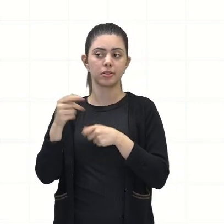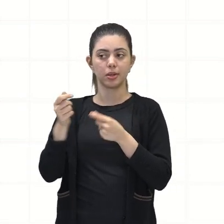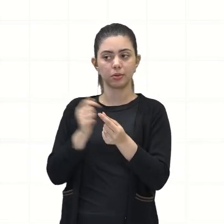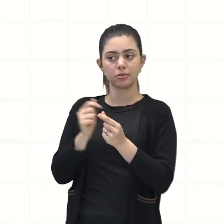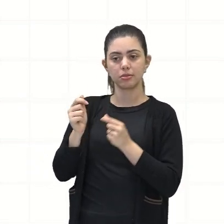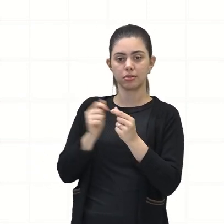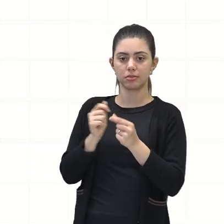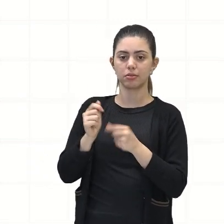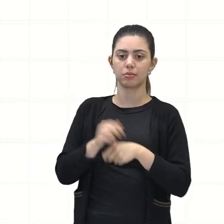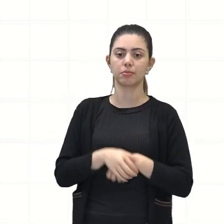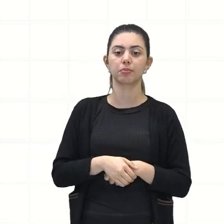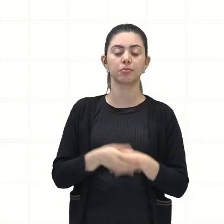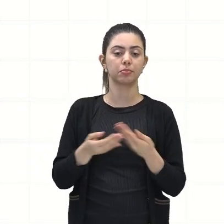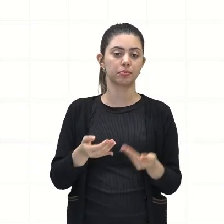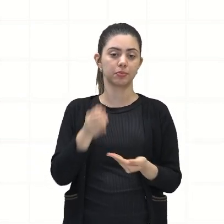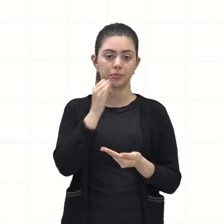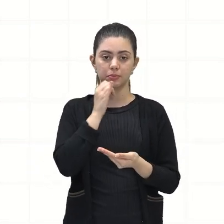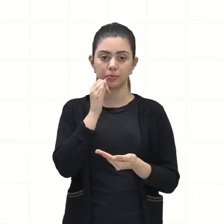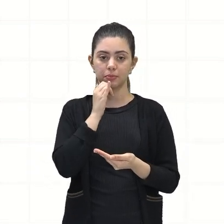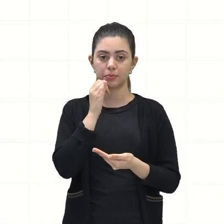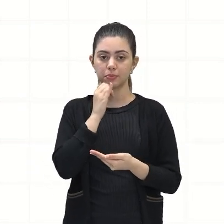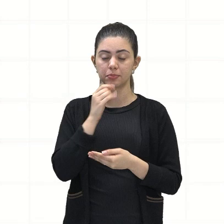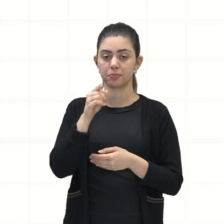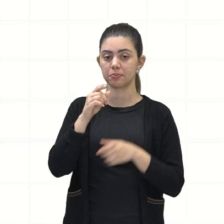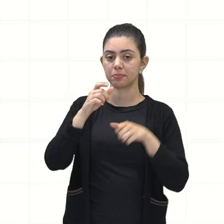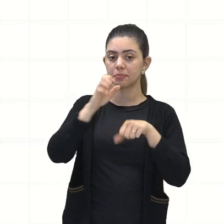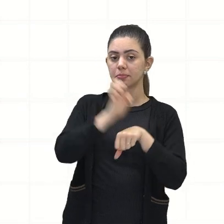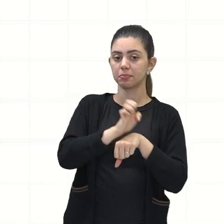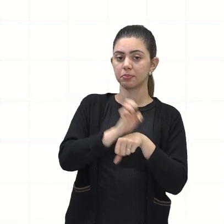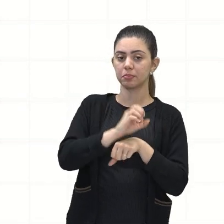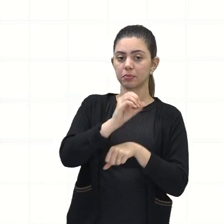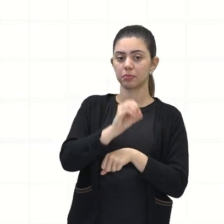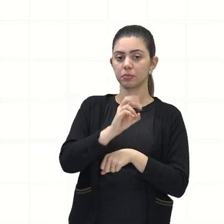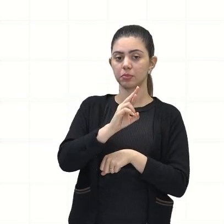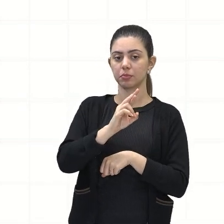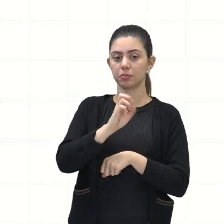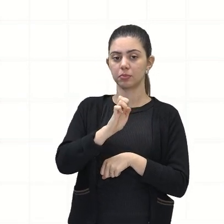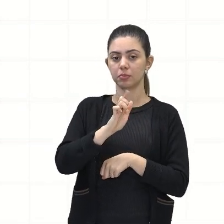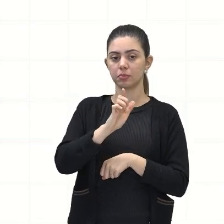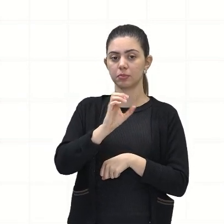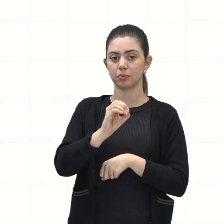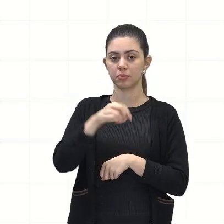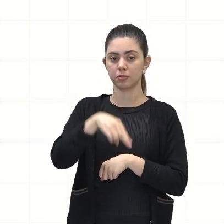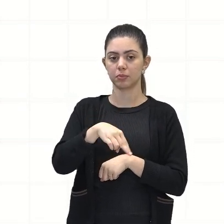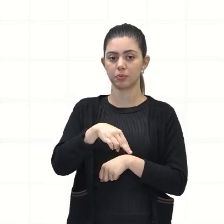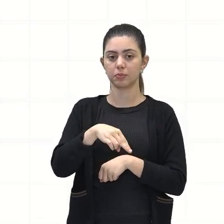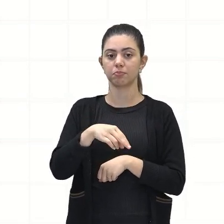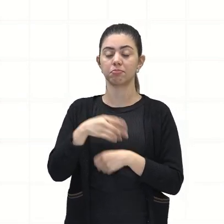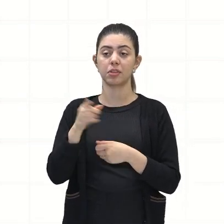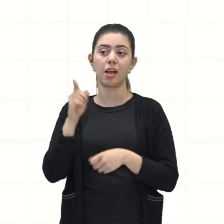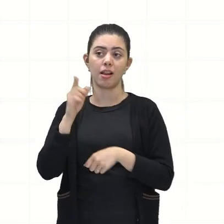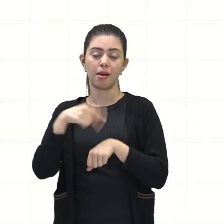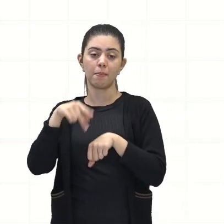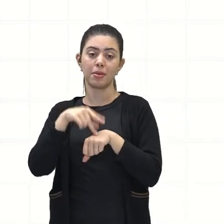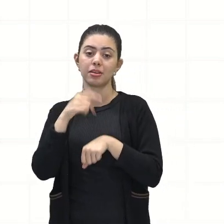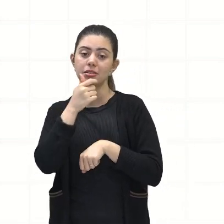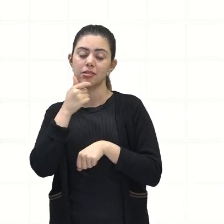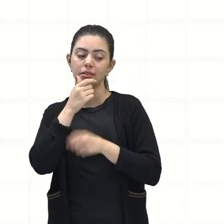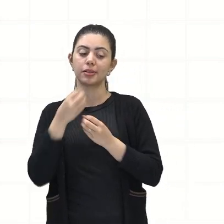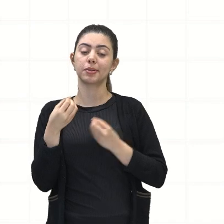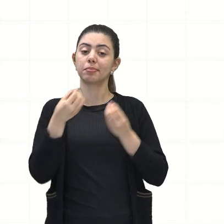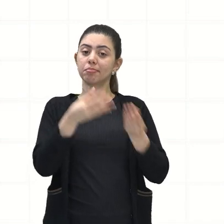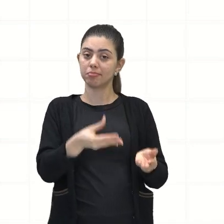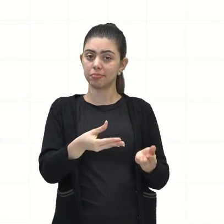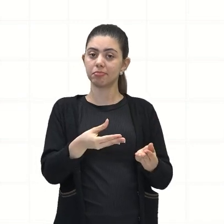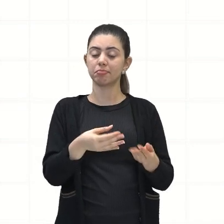exemplo, aqui, ó, o estado do Oregon. Ele foi cedido pela Inglaterra.